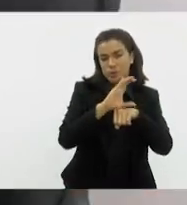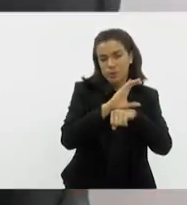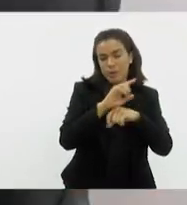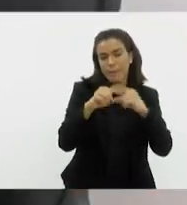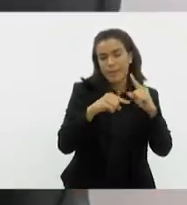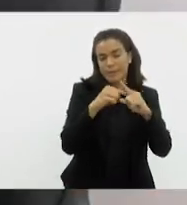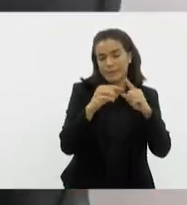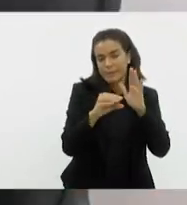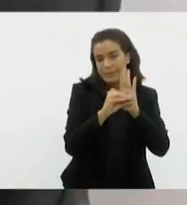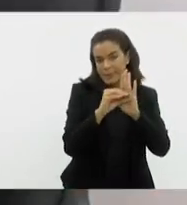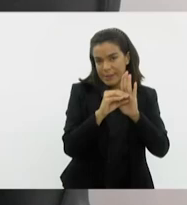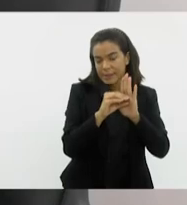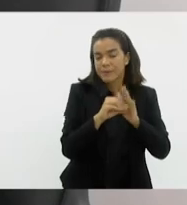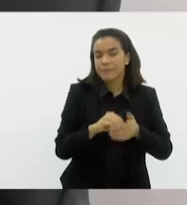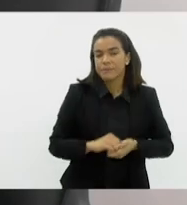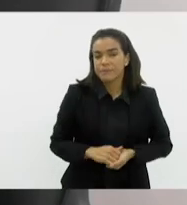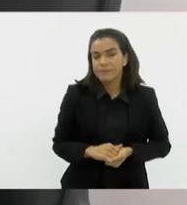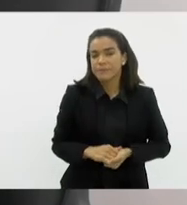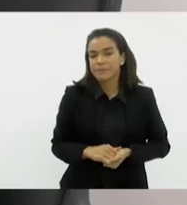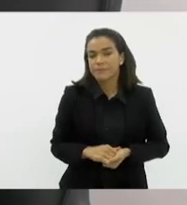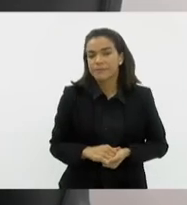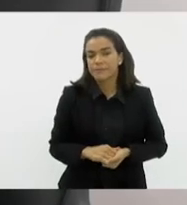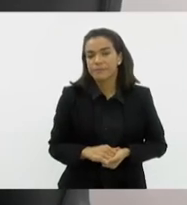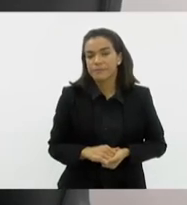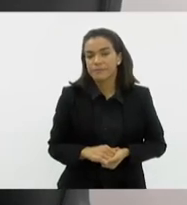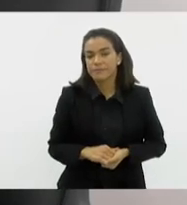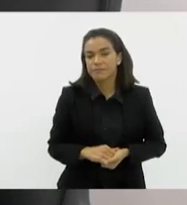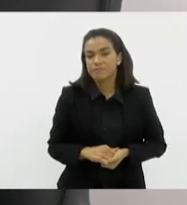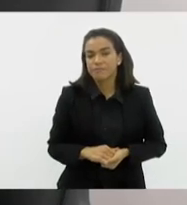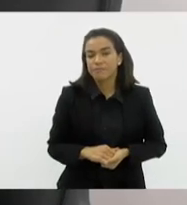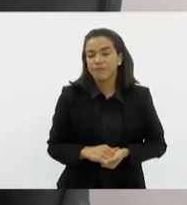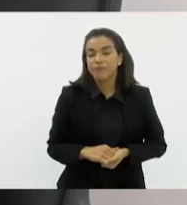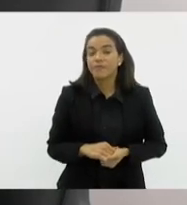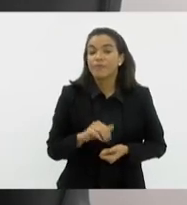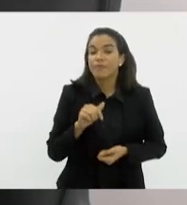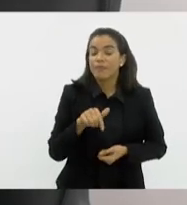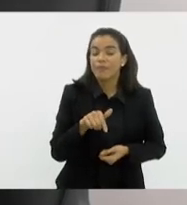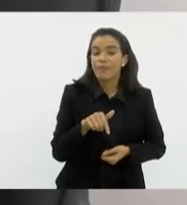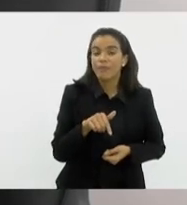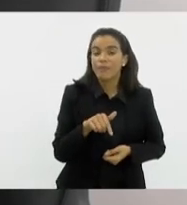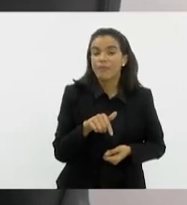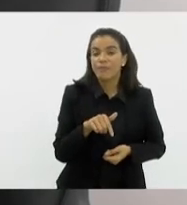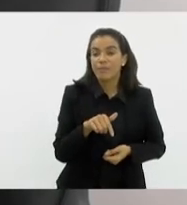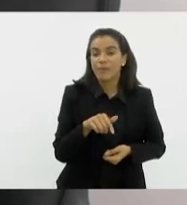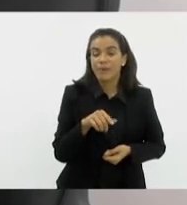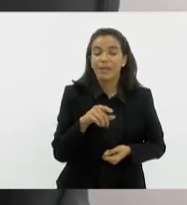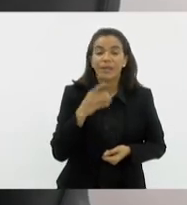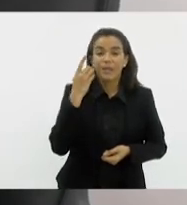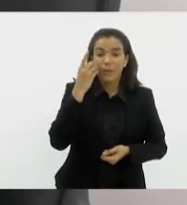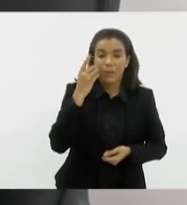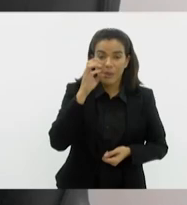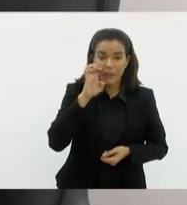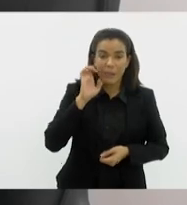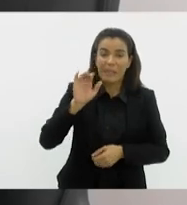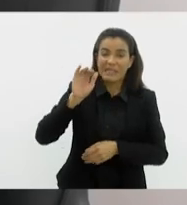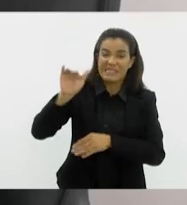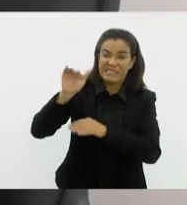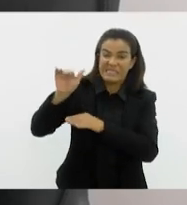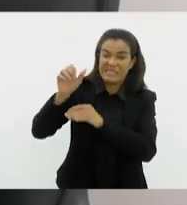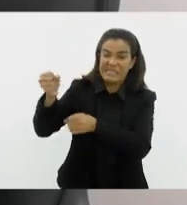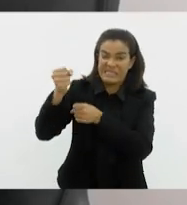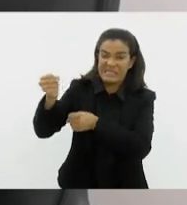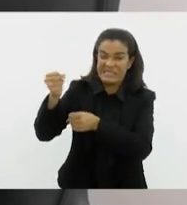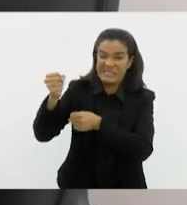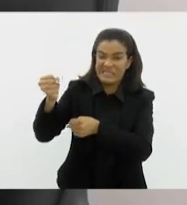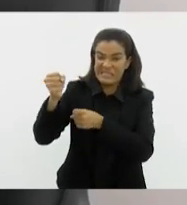iguais, são pela constitucionalidade com emenda. Vamos lá. Imagino que a deputada Élica deve ter perturbado Vossa Excelência para soltar os projetos